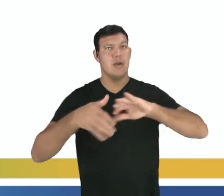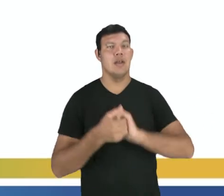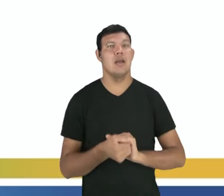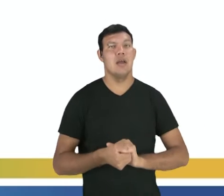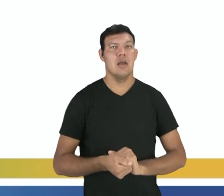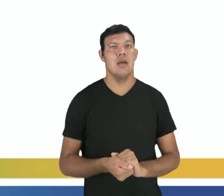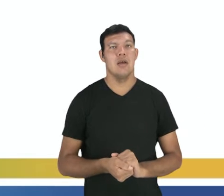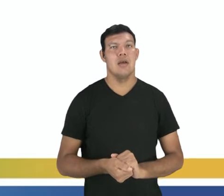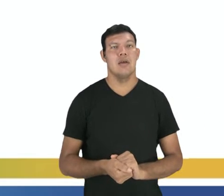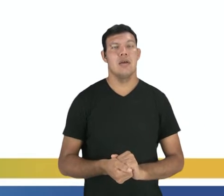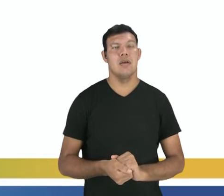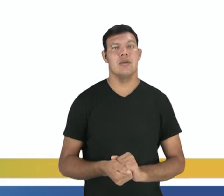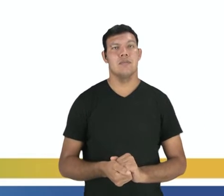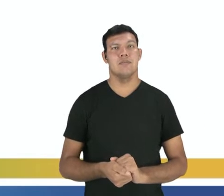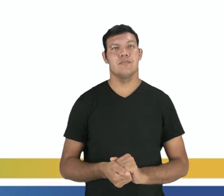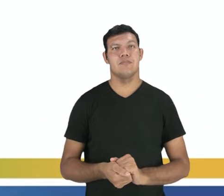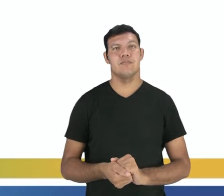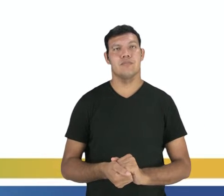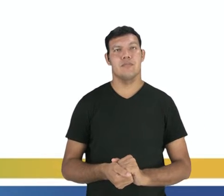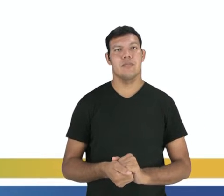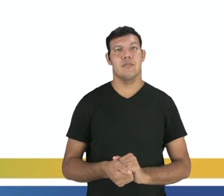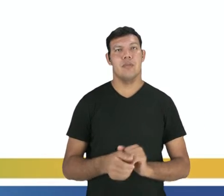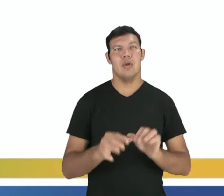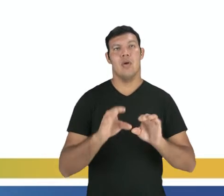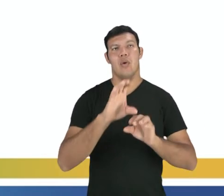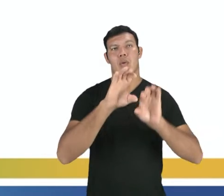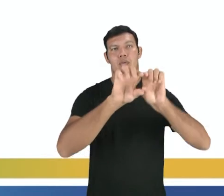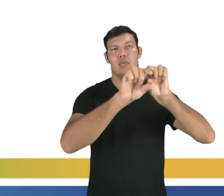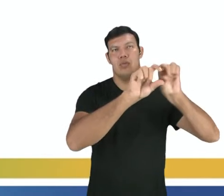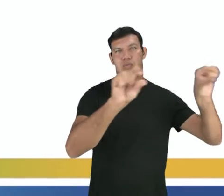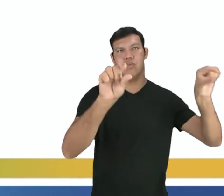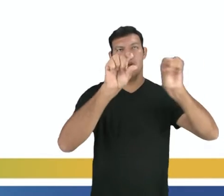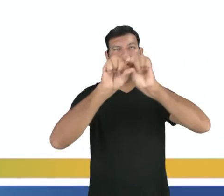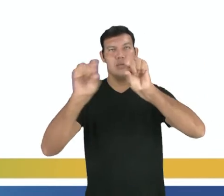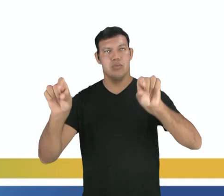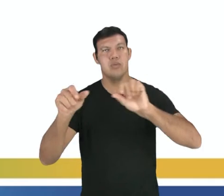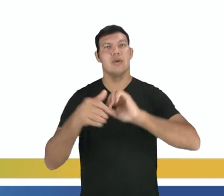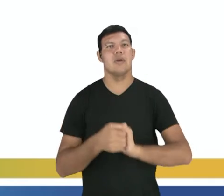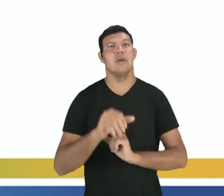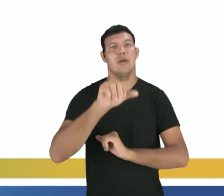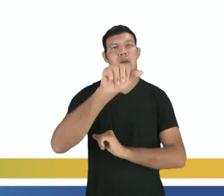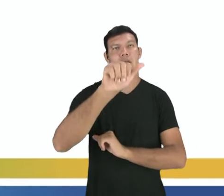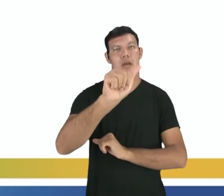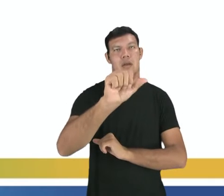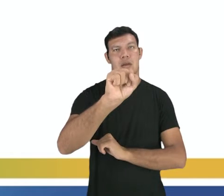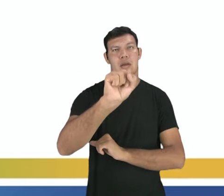assindéticas. Maria foi à feira, José foi ao mercado, Pedro preparou o almoço.